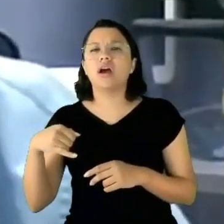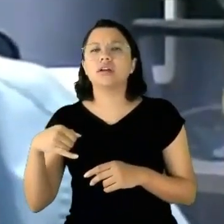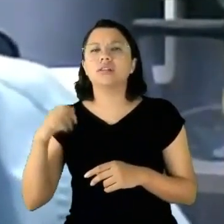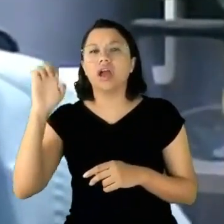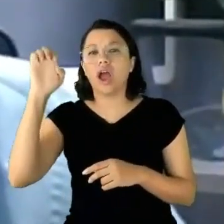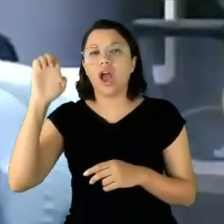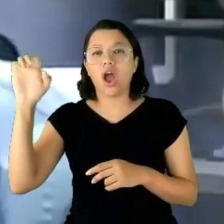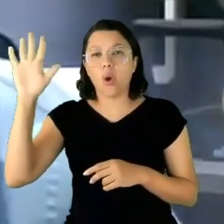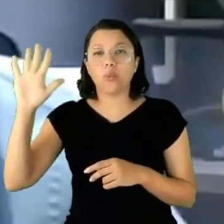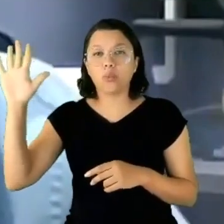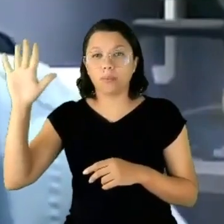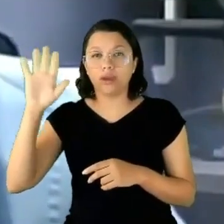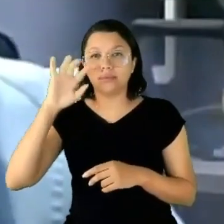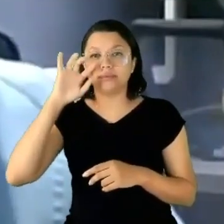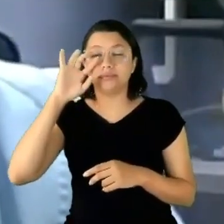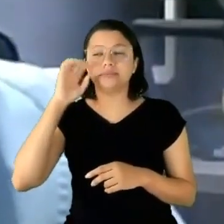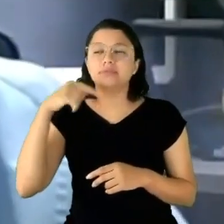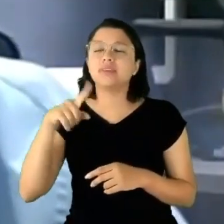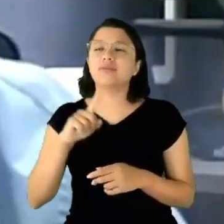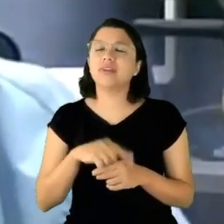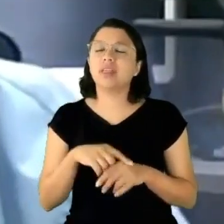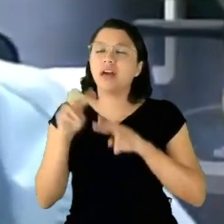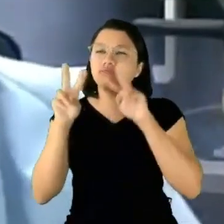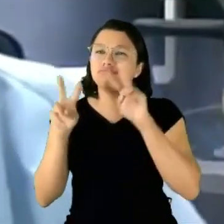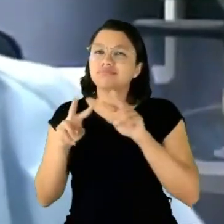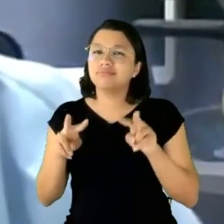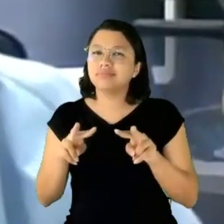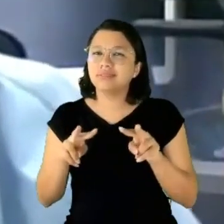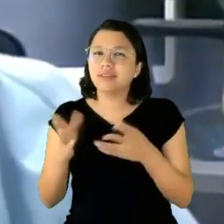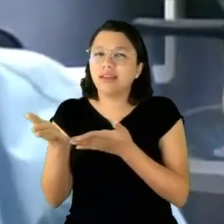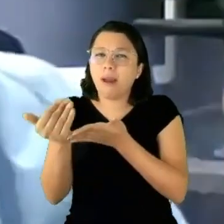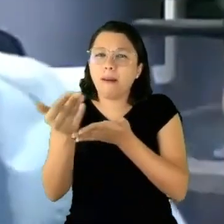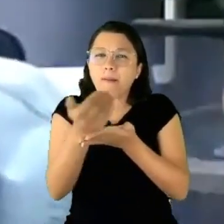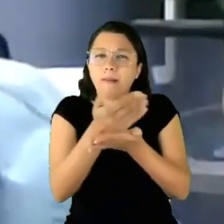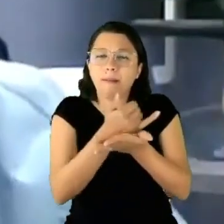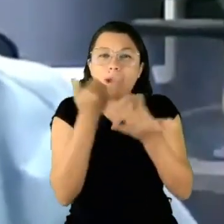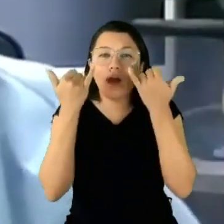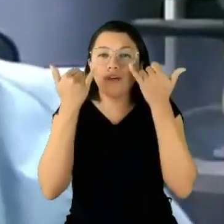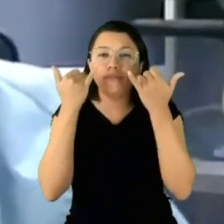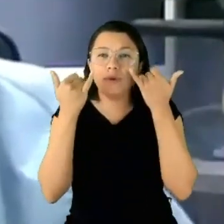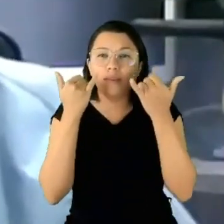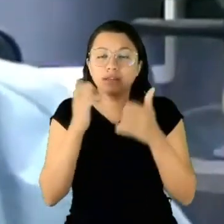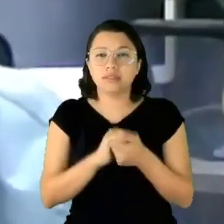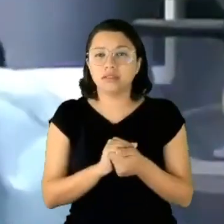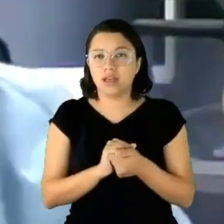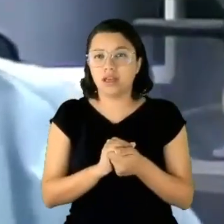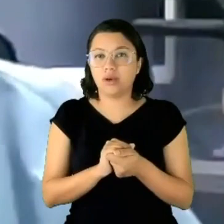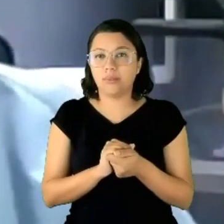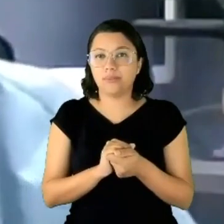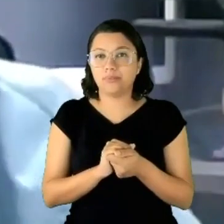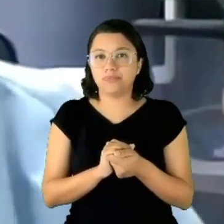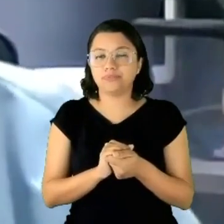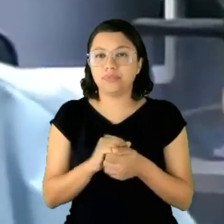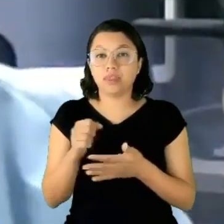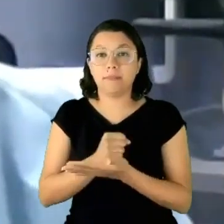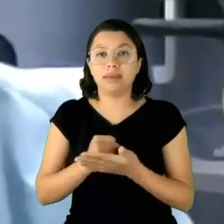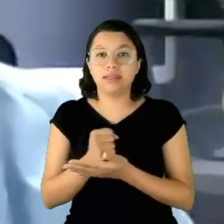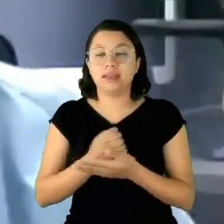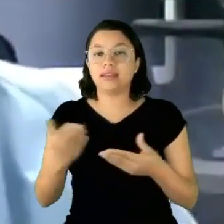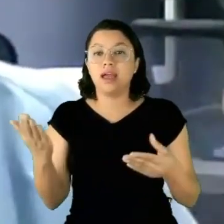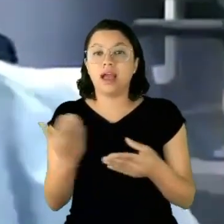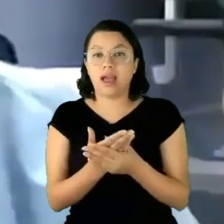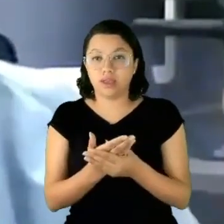europeu, chamado CPEG, e fui lá verificar que eles coletaram os dados baseados em atos notariais, atos de assentamentos,